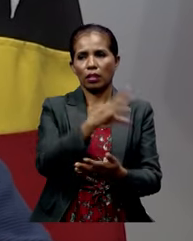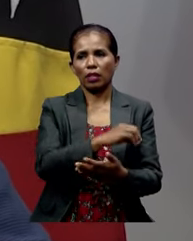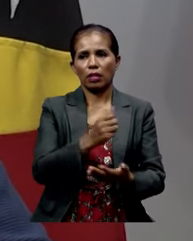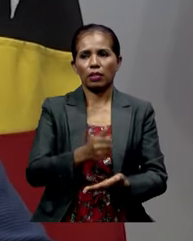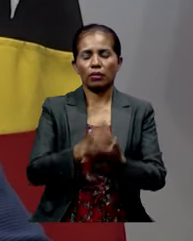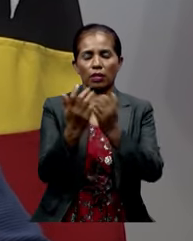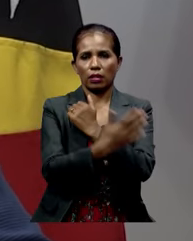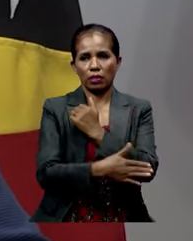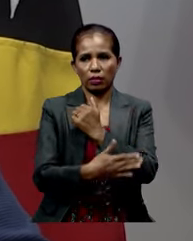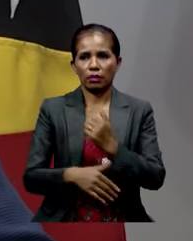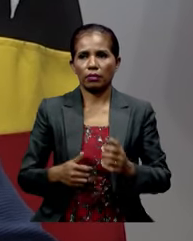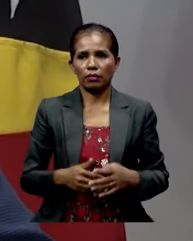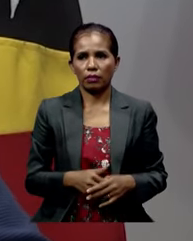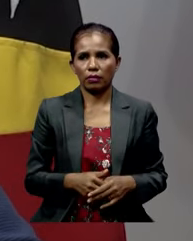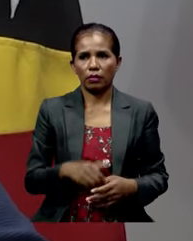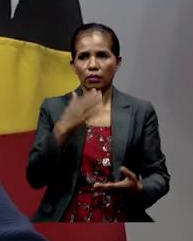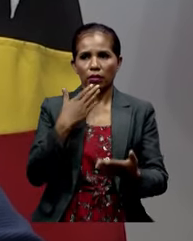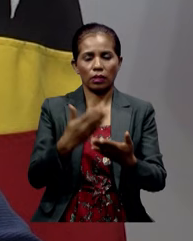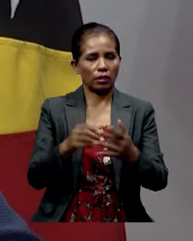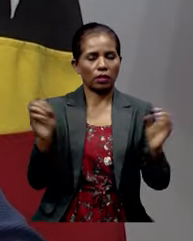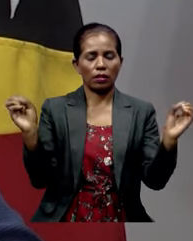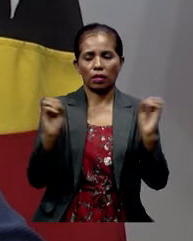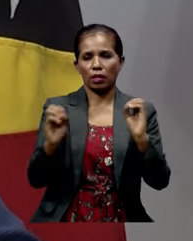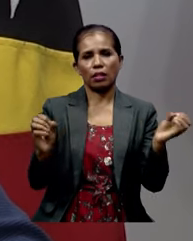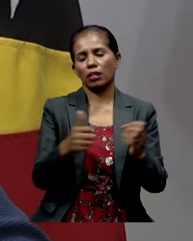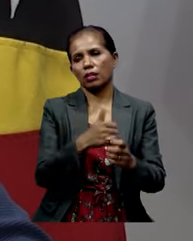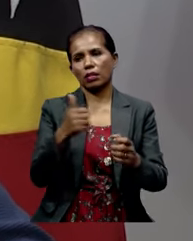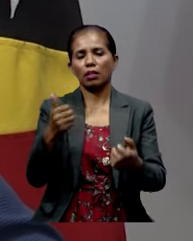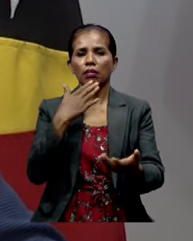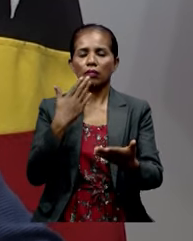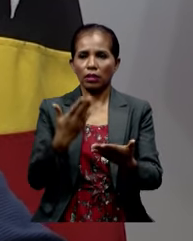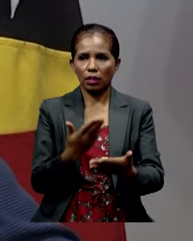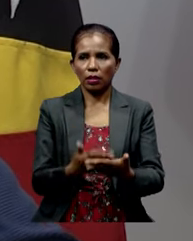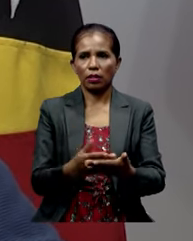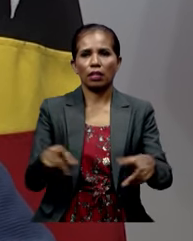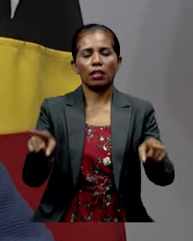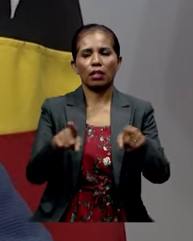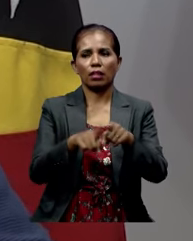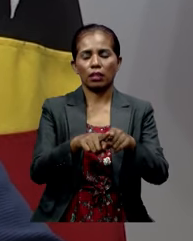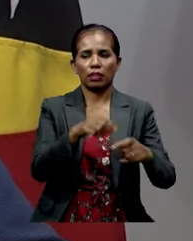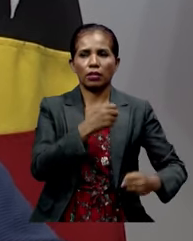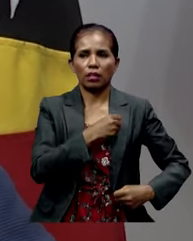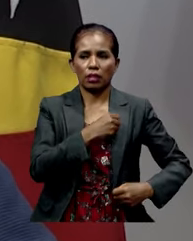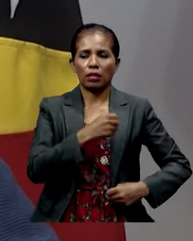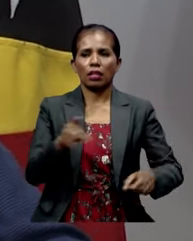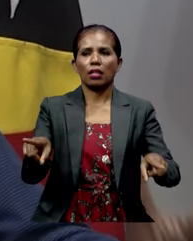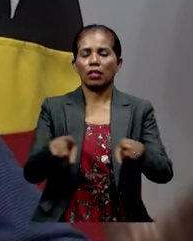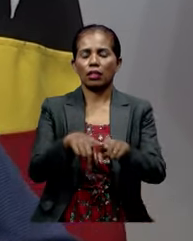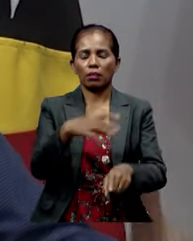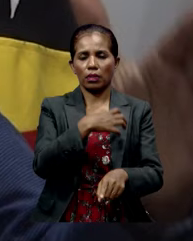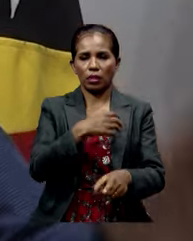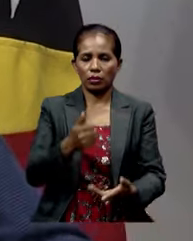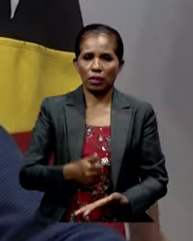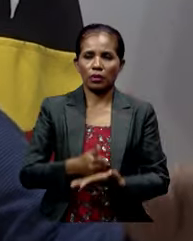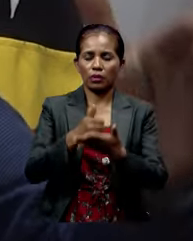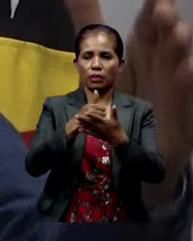Estado-Nação. Dia que liu uma guida nela, aí já ida na bem, mas dia que liu, a nação militar e a nação polícia, tu serve.